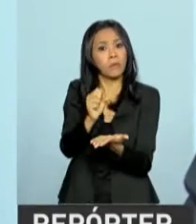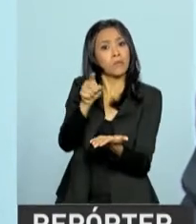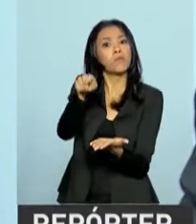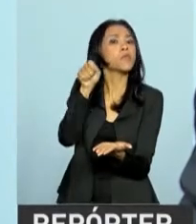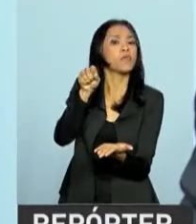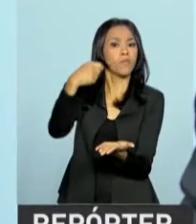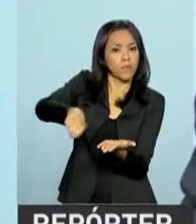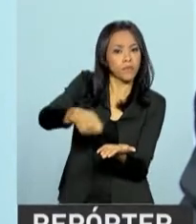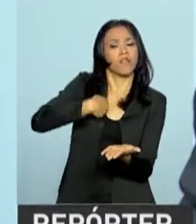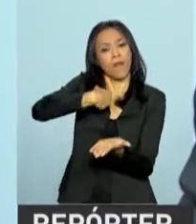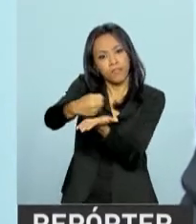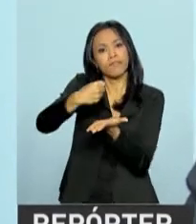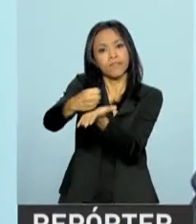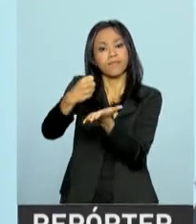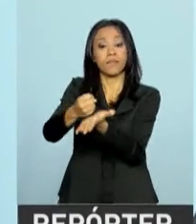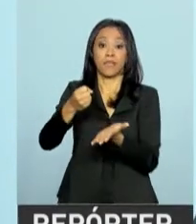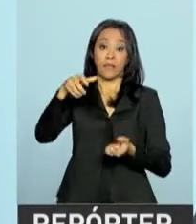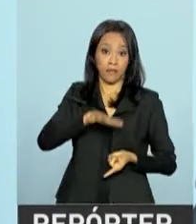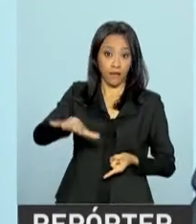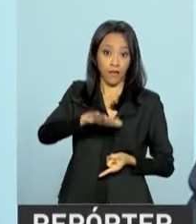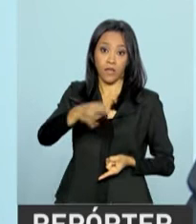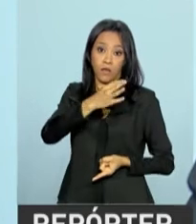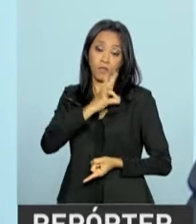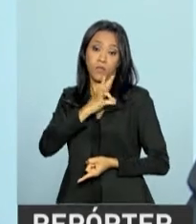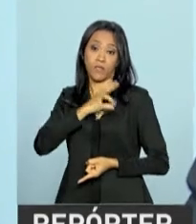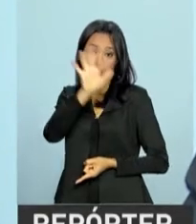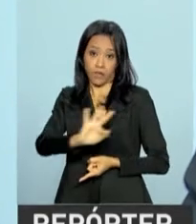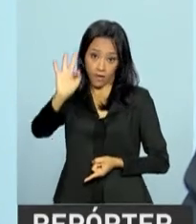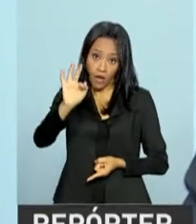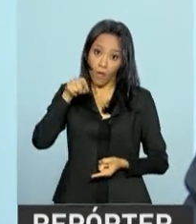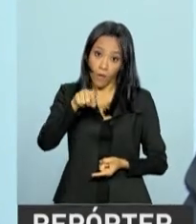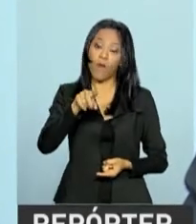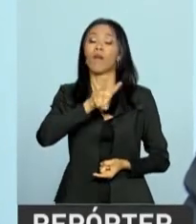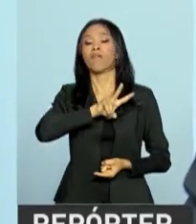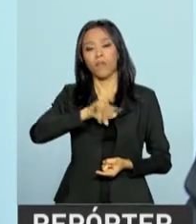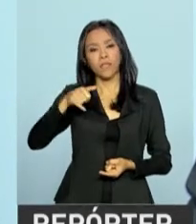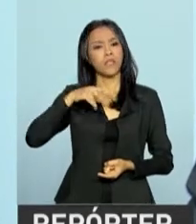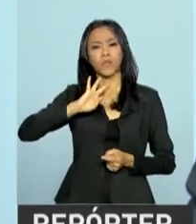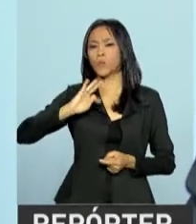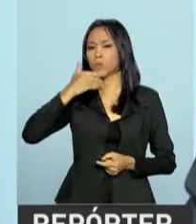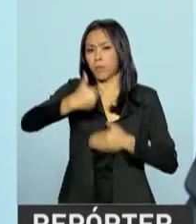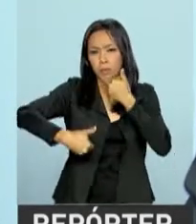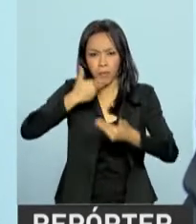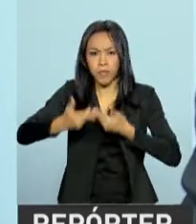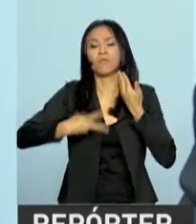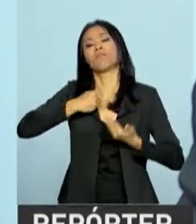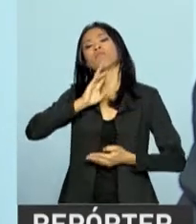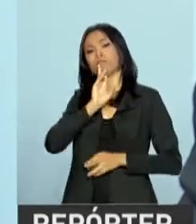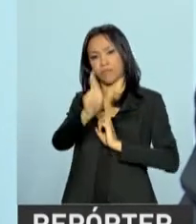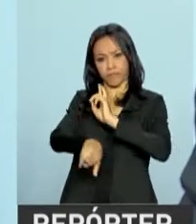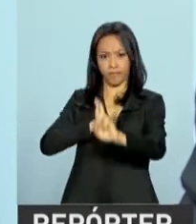no âmbito da polícia federal elas serão atendidos ou seja